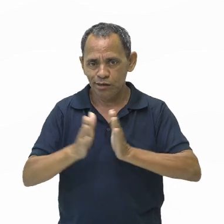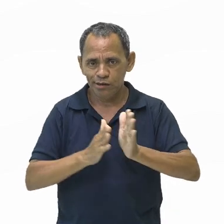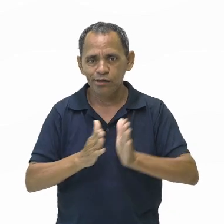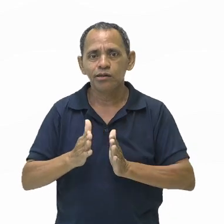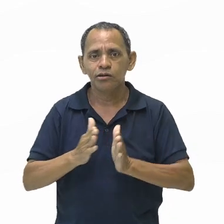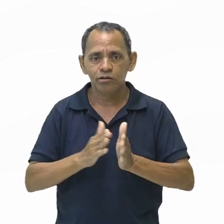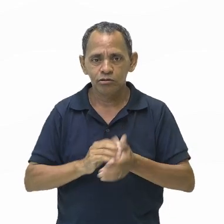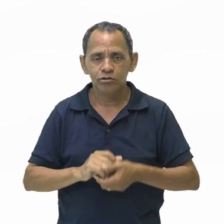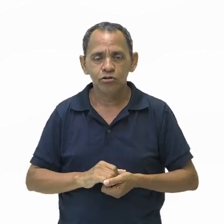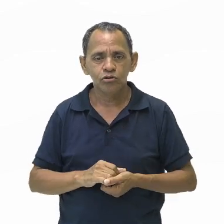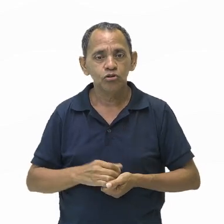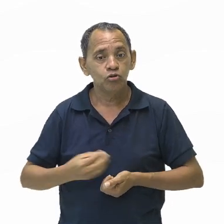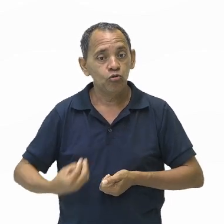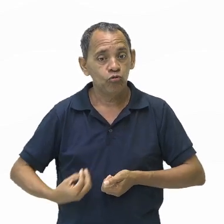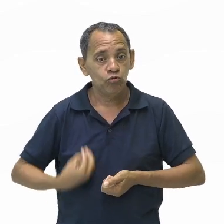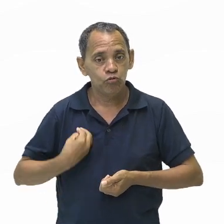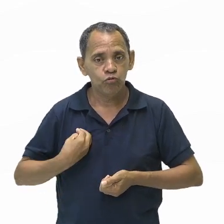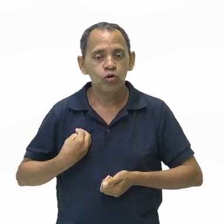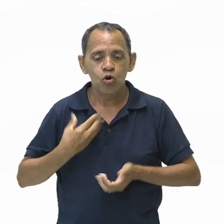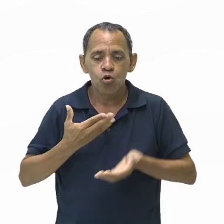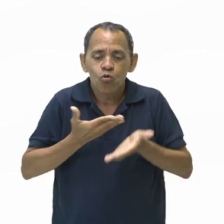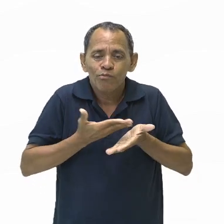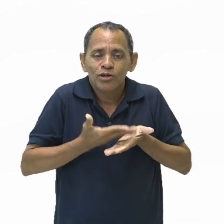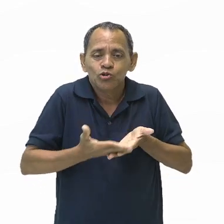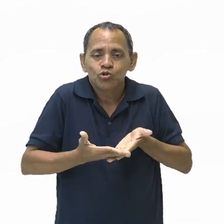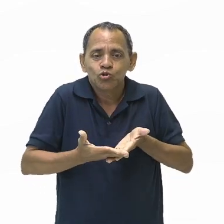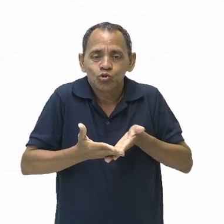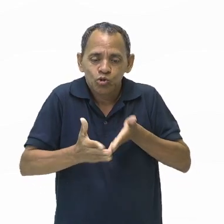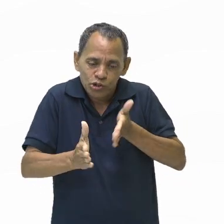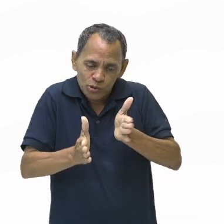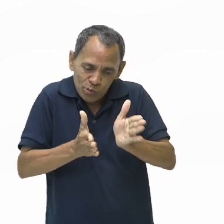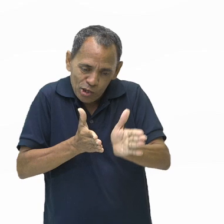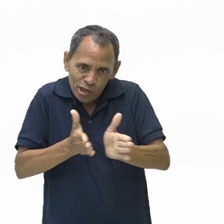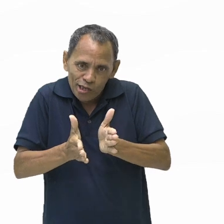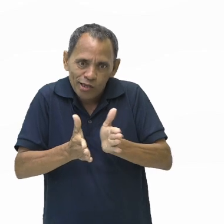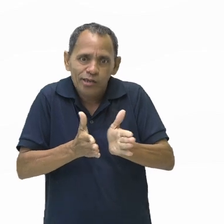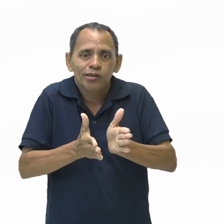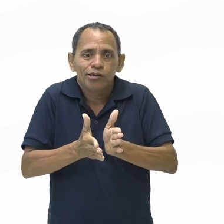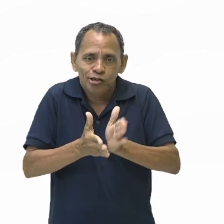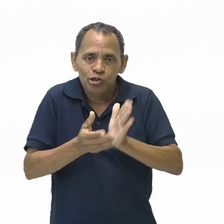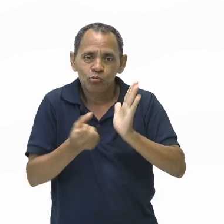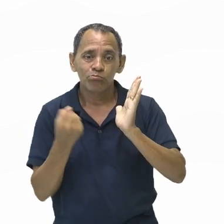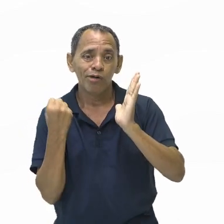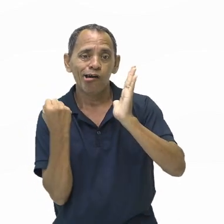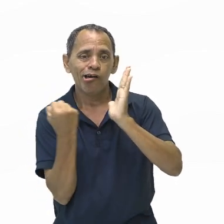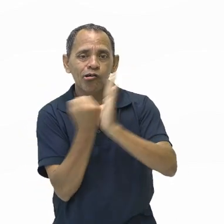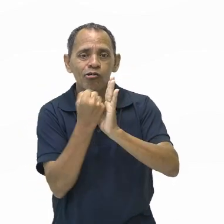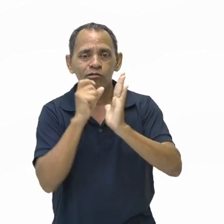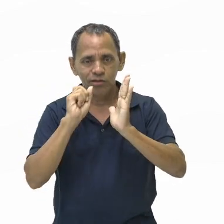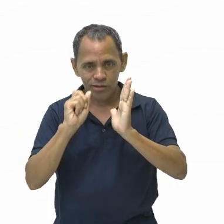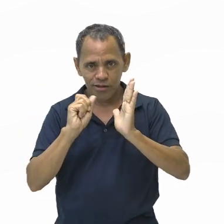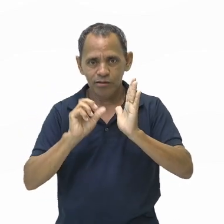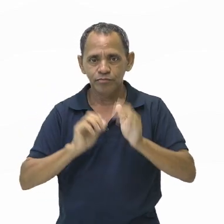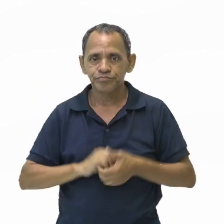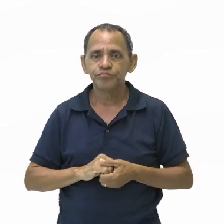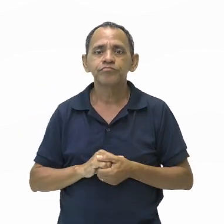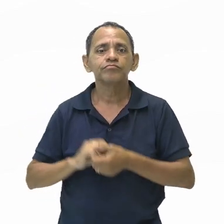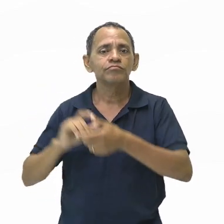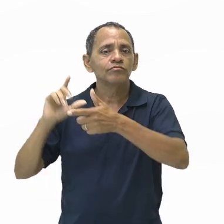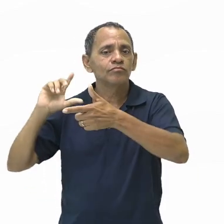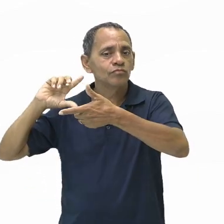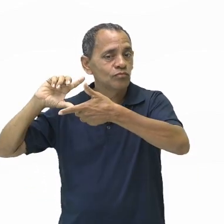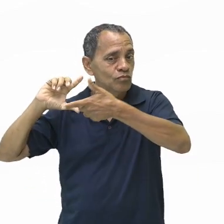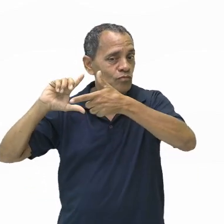inicia aqui dizendo assim, olha, foi aqui, nesse exato momento que consolidou o modernismo brasileiro.